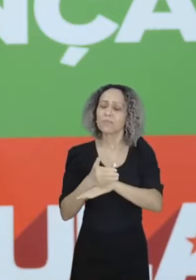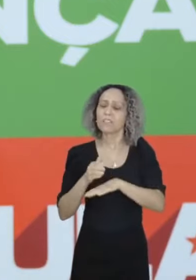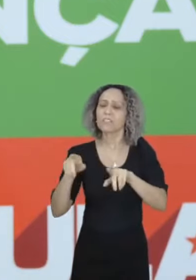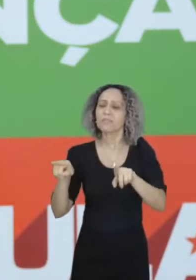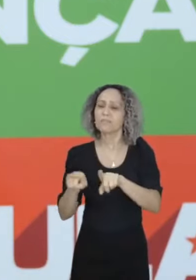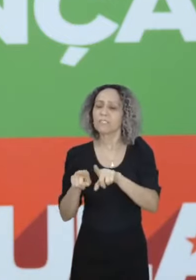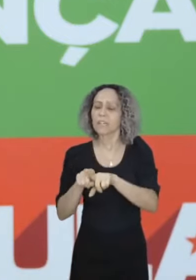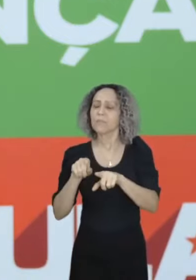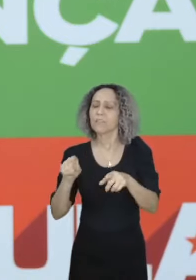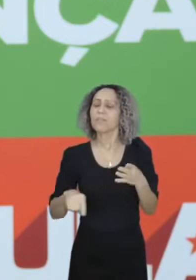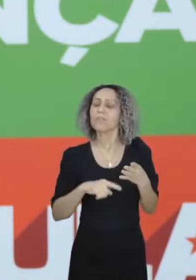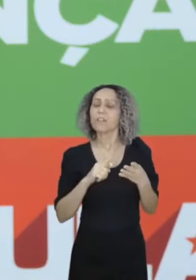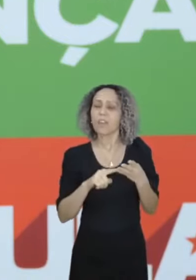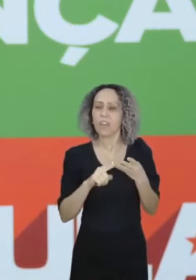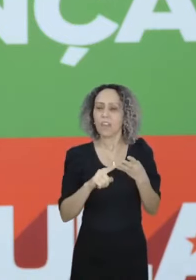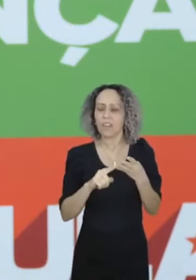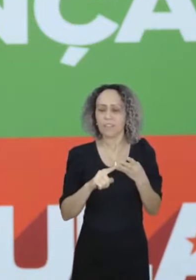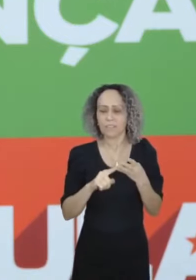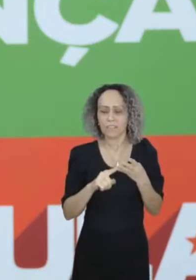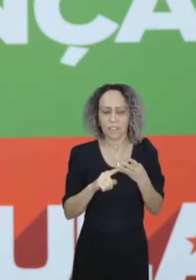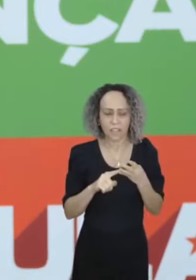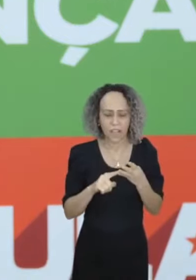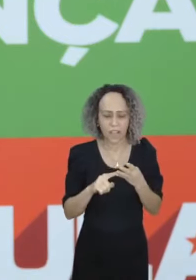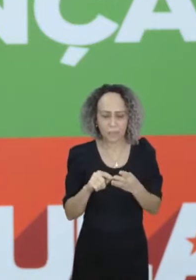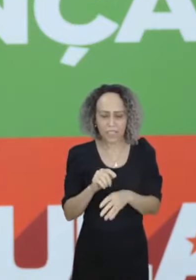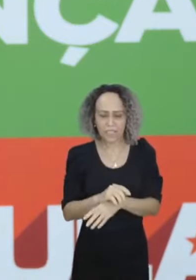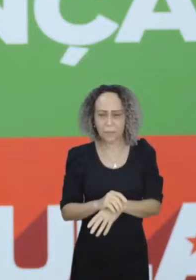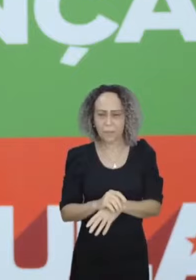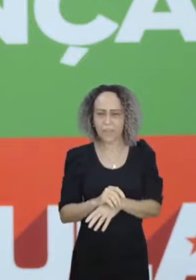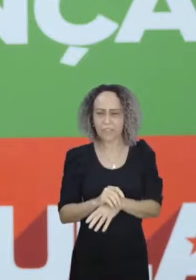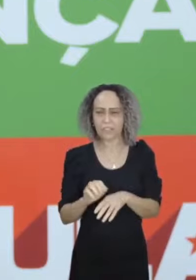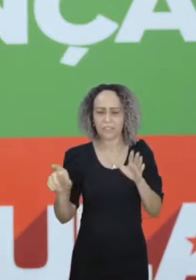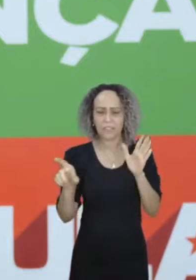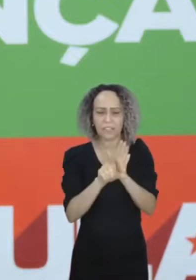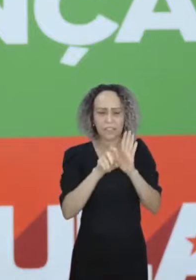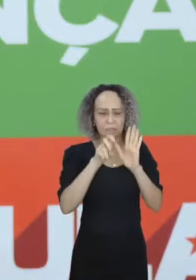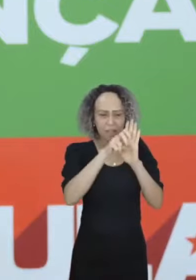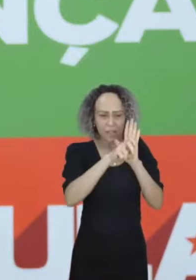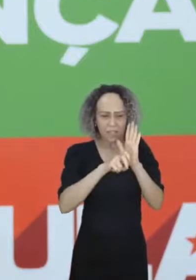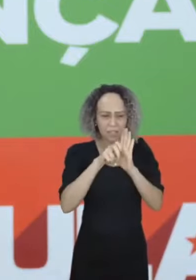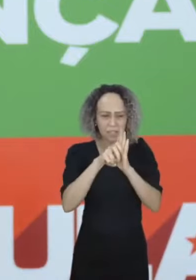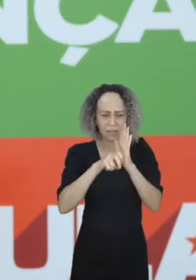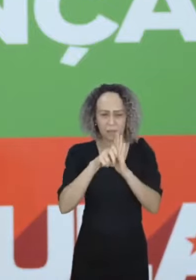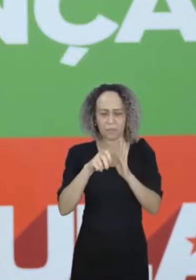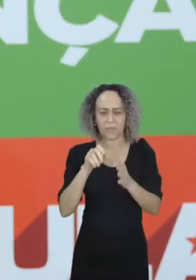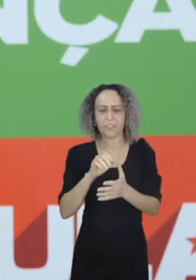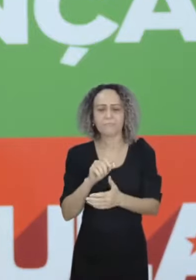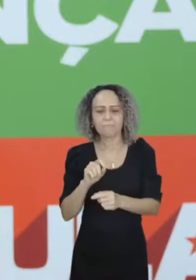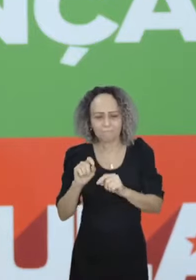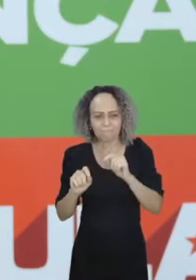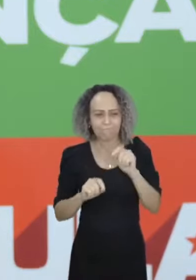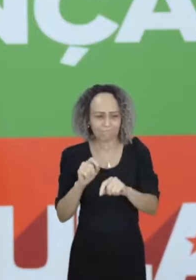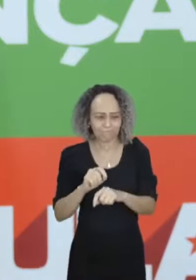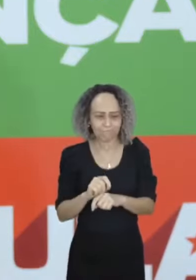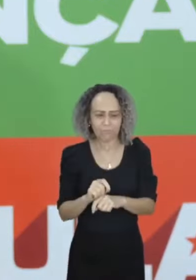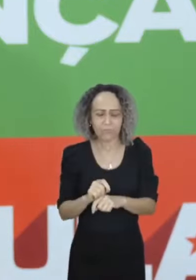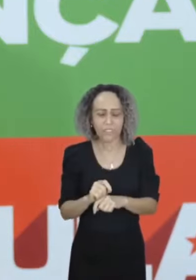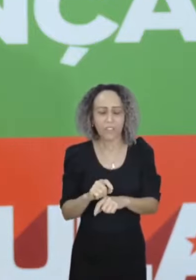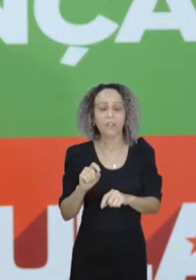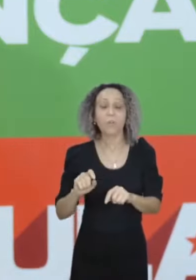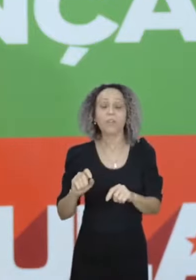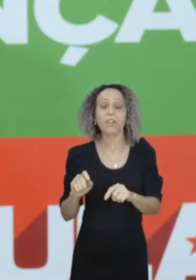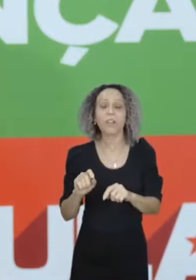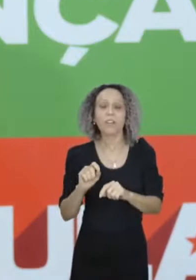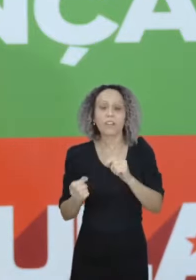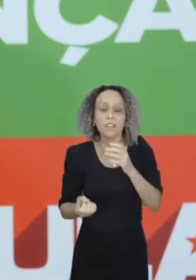em cooperação com as guardas municipais, para combater a violência contra as mulheres. Os homens que gostam de